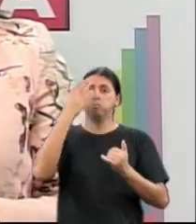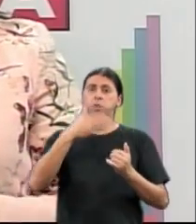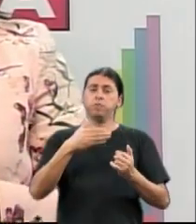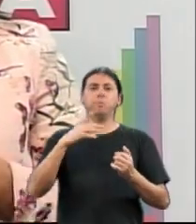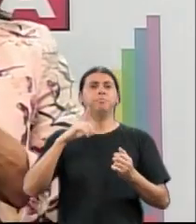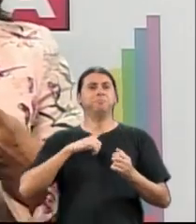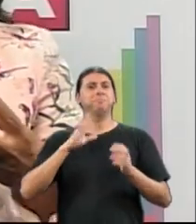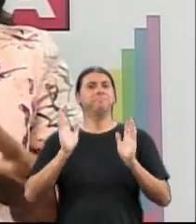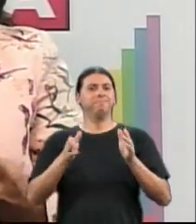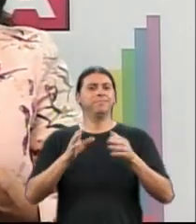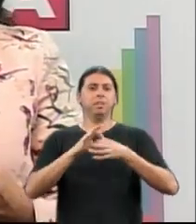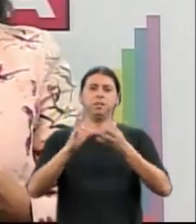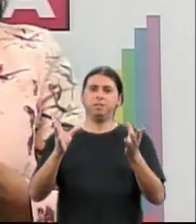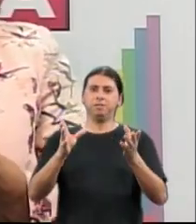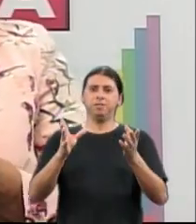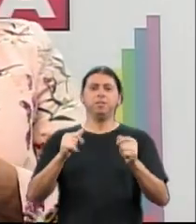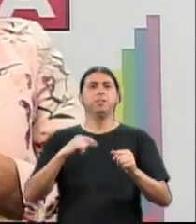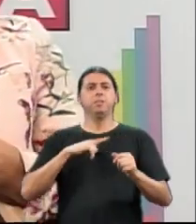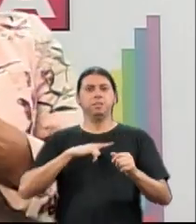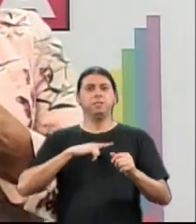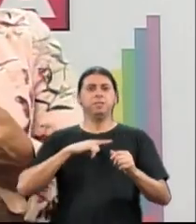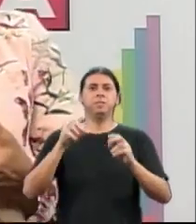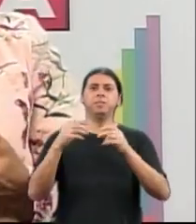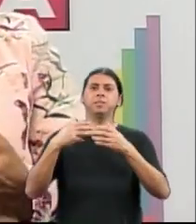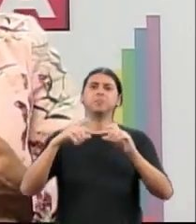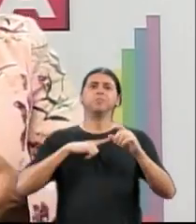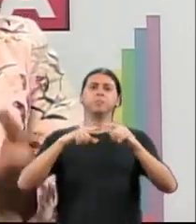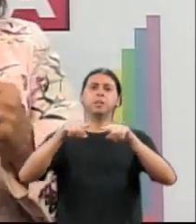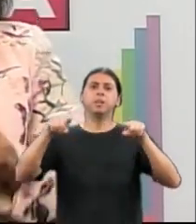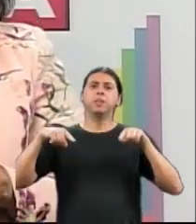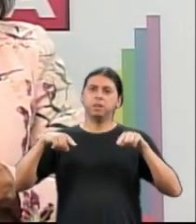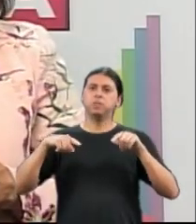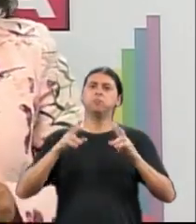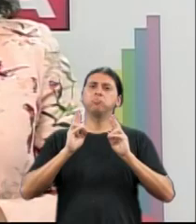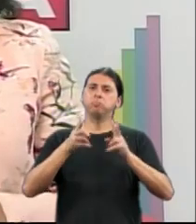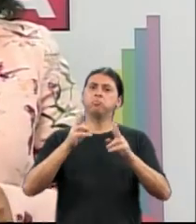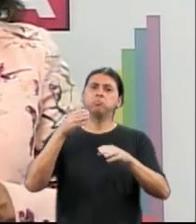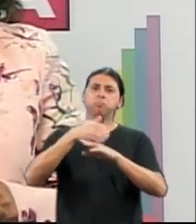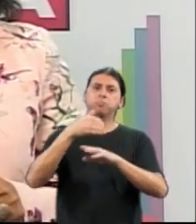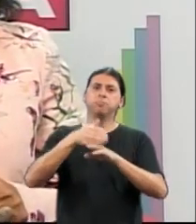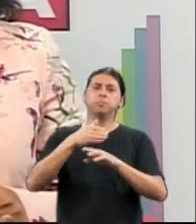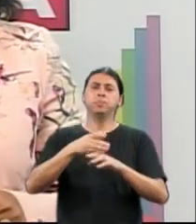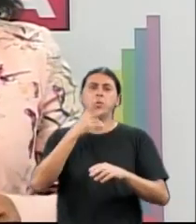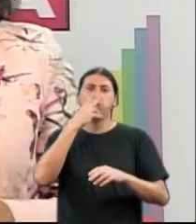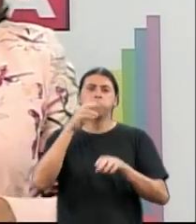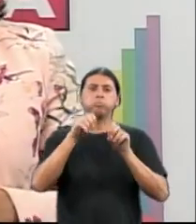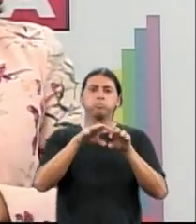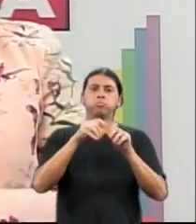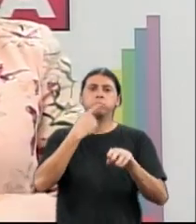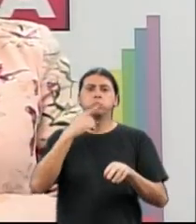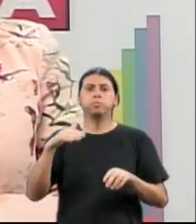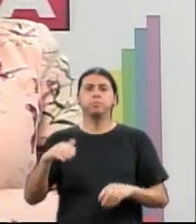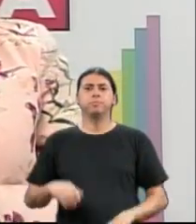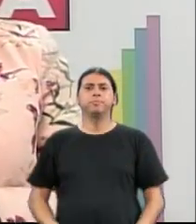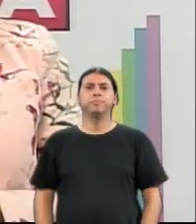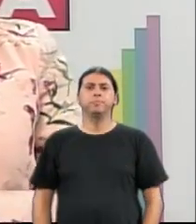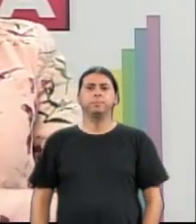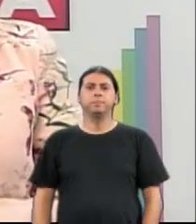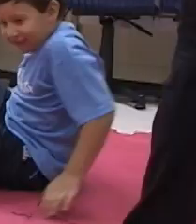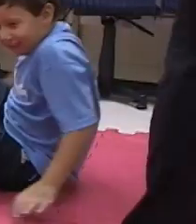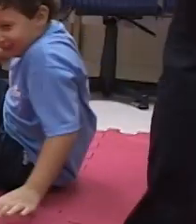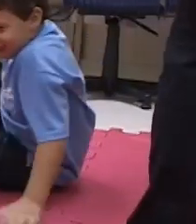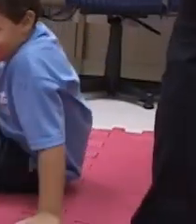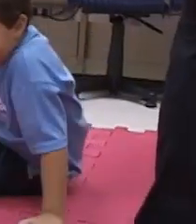já era disponibilizada como atividade extra-classe. Agora, faz parte da aula de educação infantil.